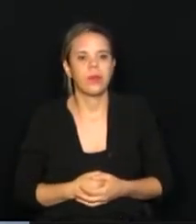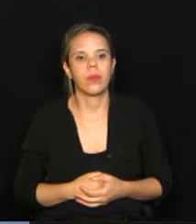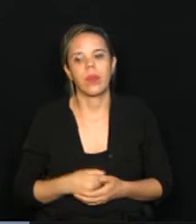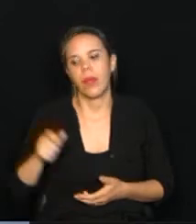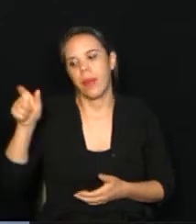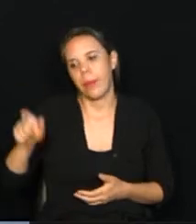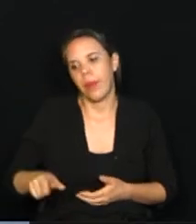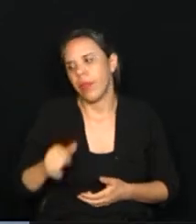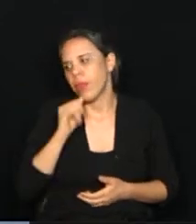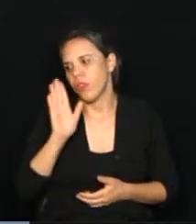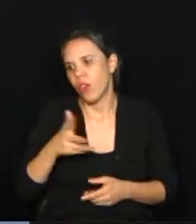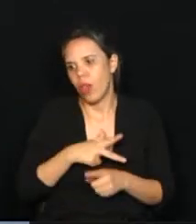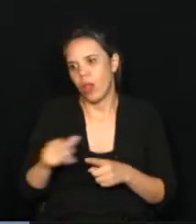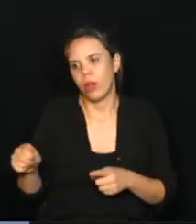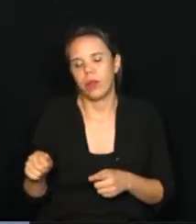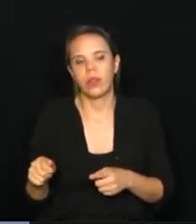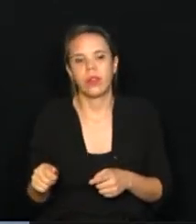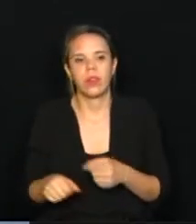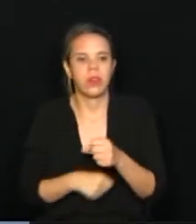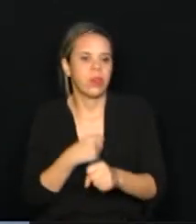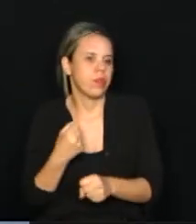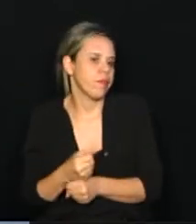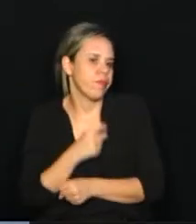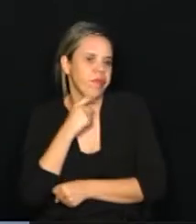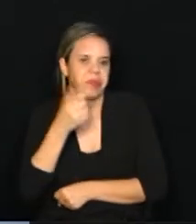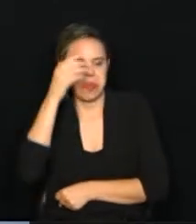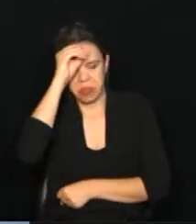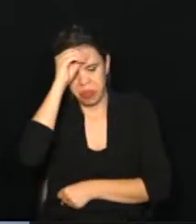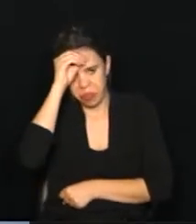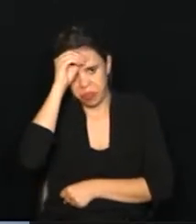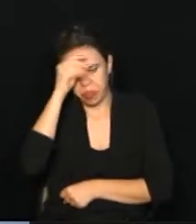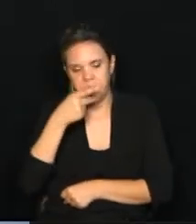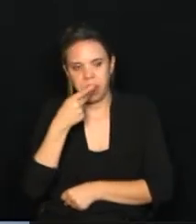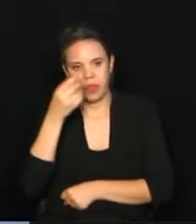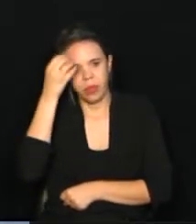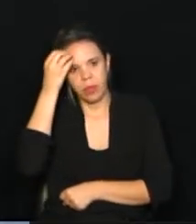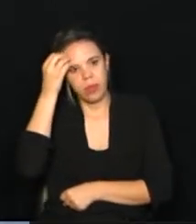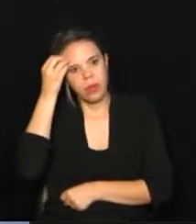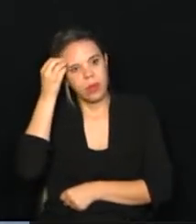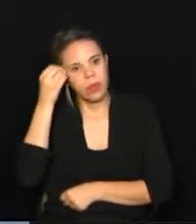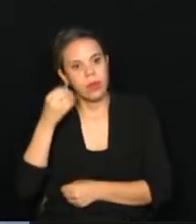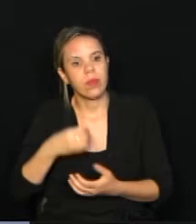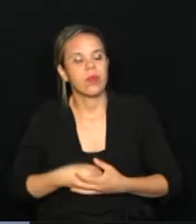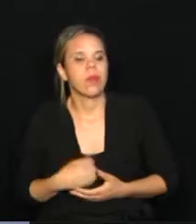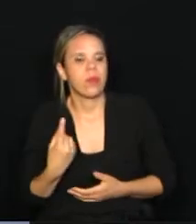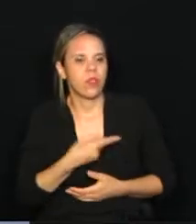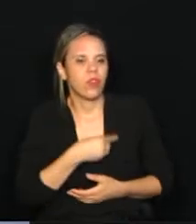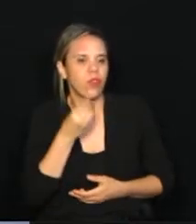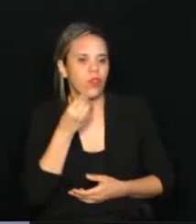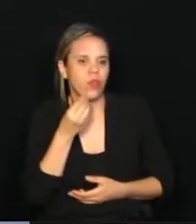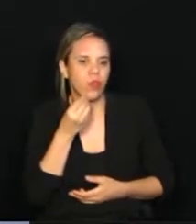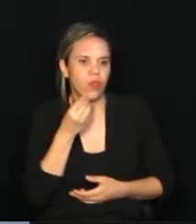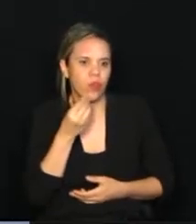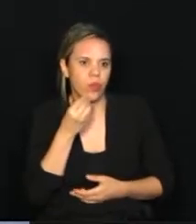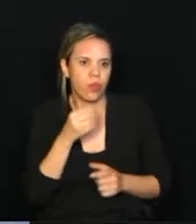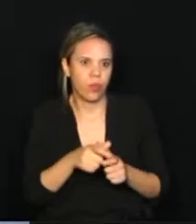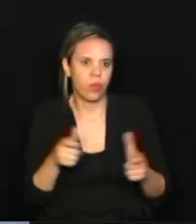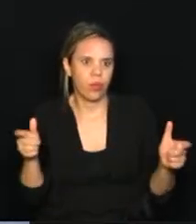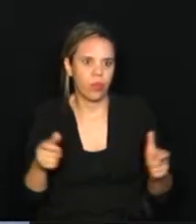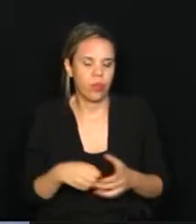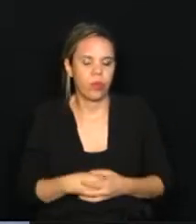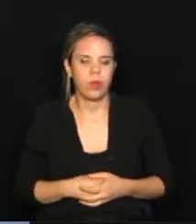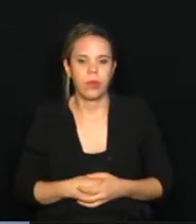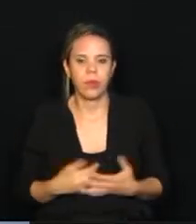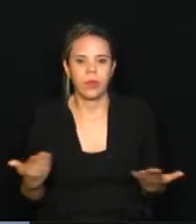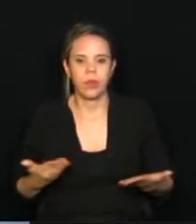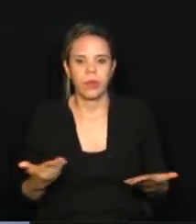Fulano já é campeão, e esse ano ninguém sabe dizer, né? Uhum. Nossas chances são gigantescas, né? Agora